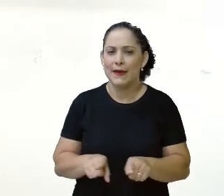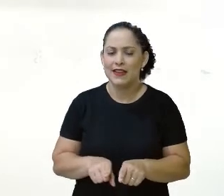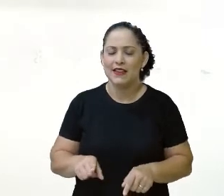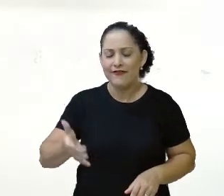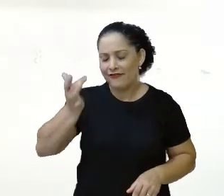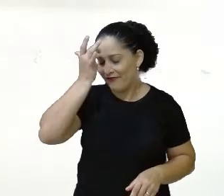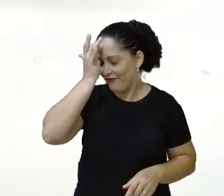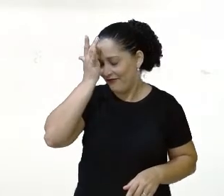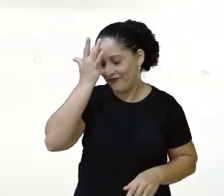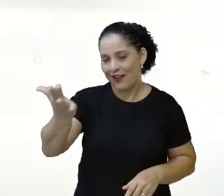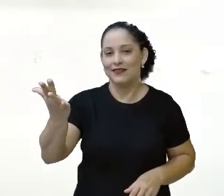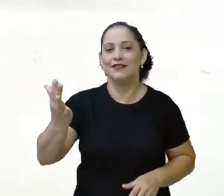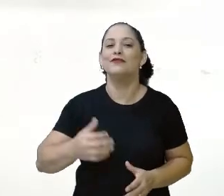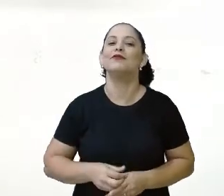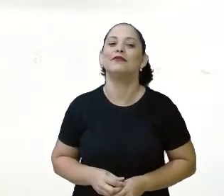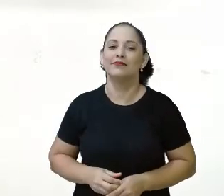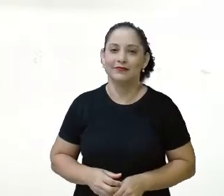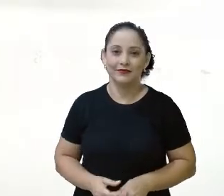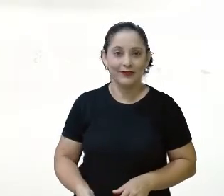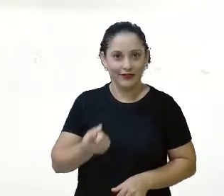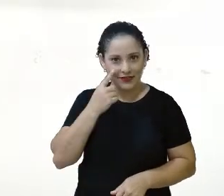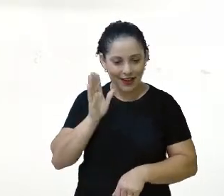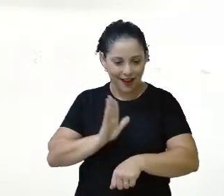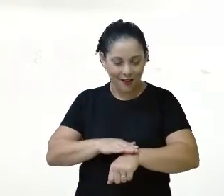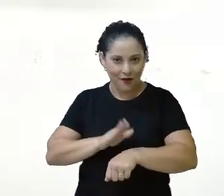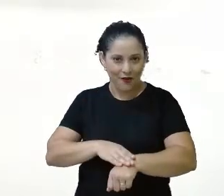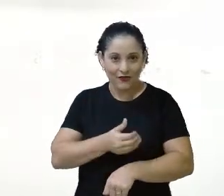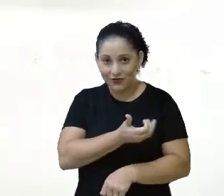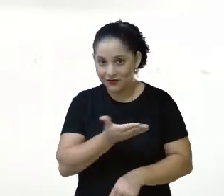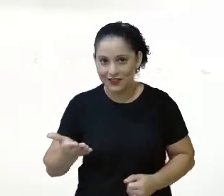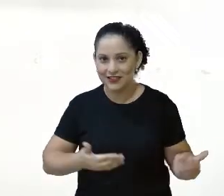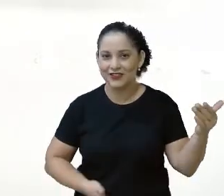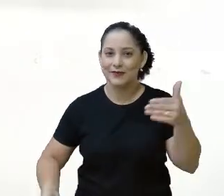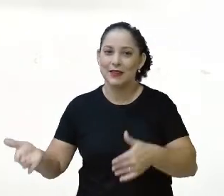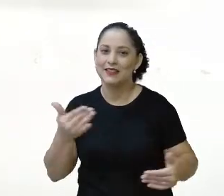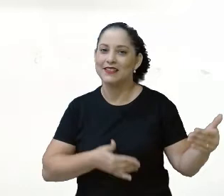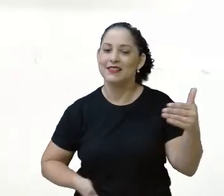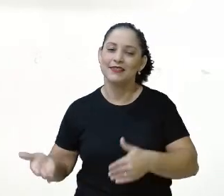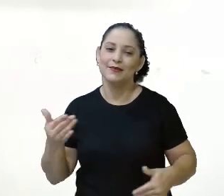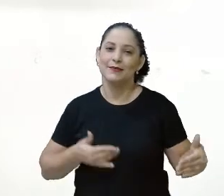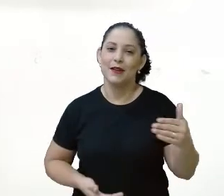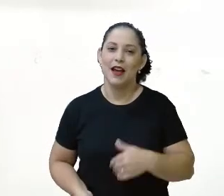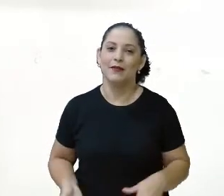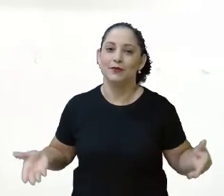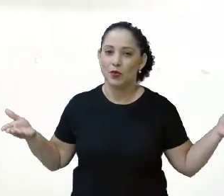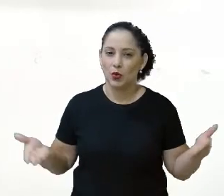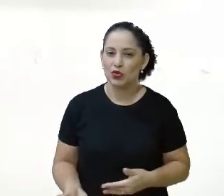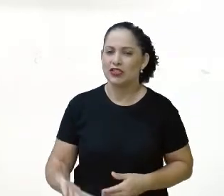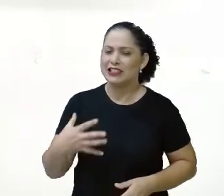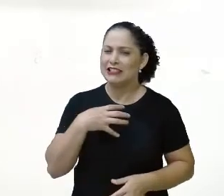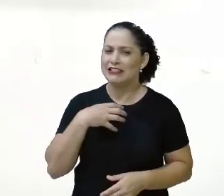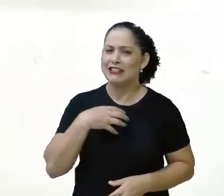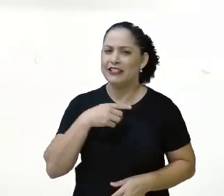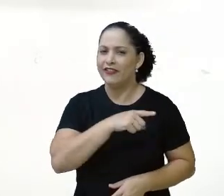tudo muito fácil. Então, olha a hora aí de vocês participarem, hein? Hoje eu senti assim que vocês